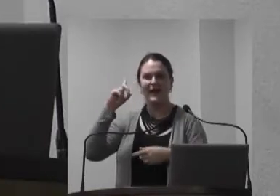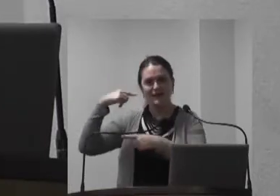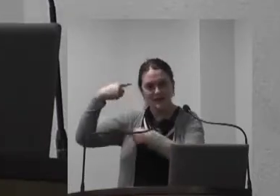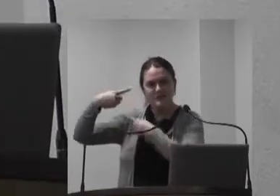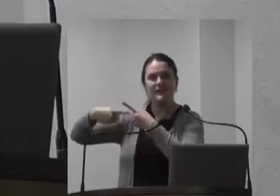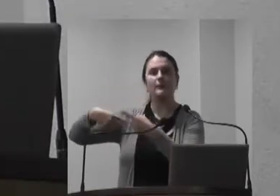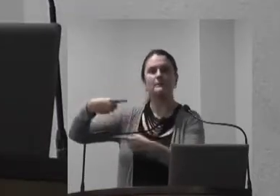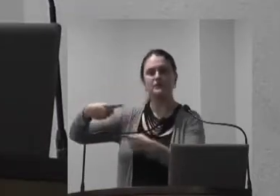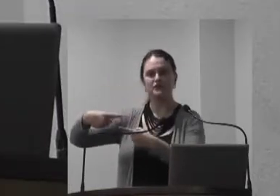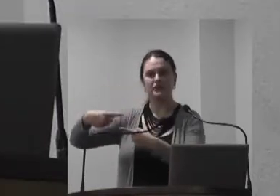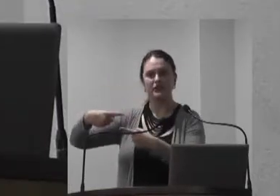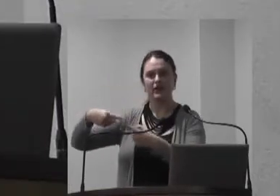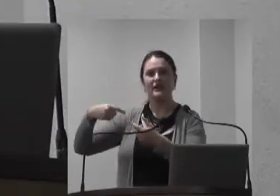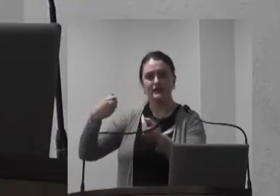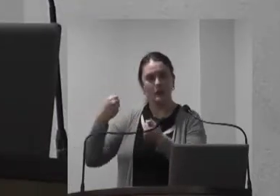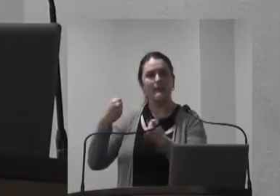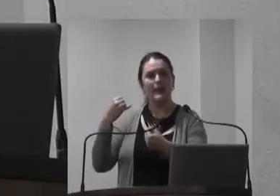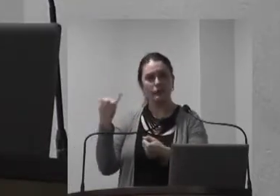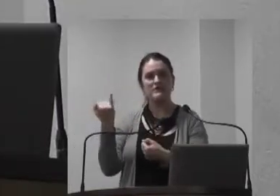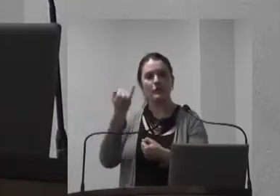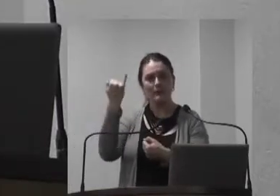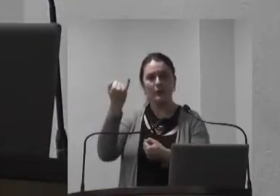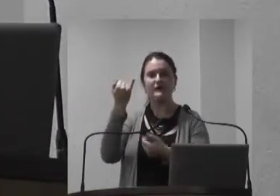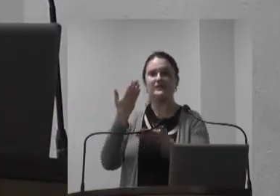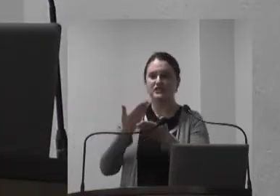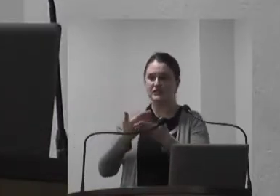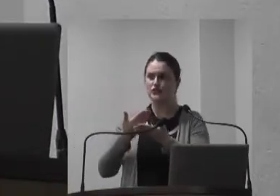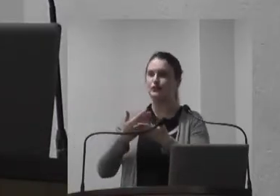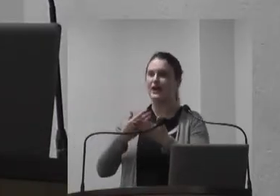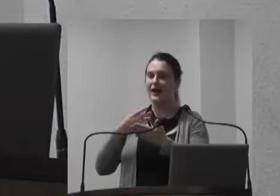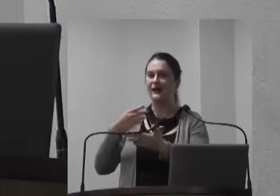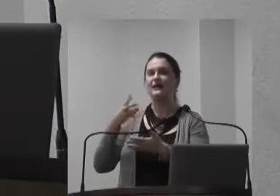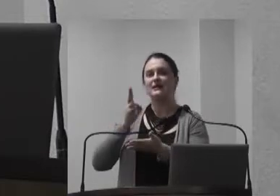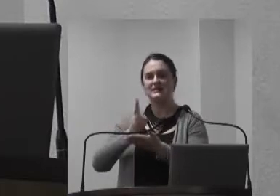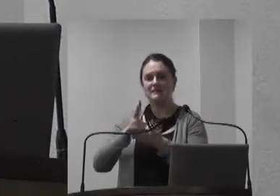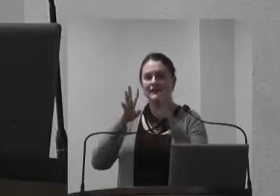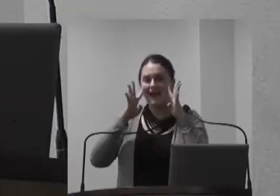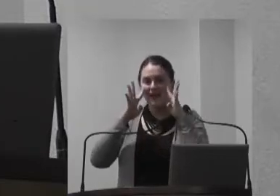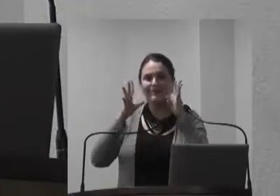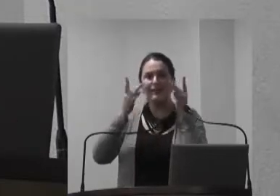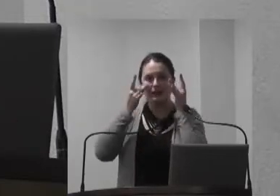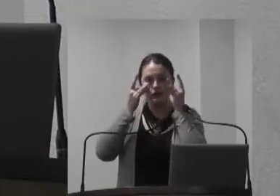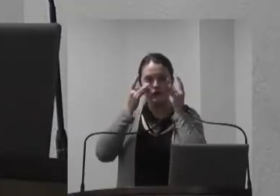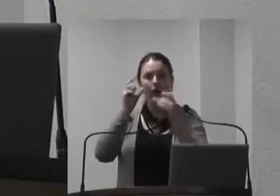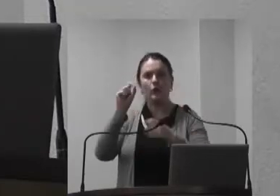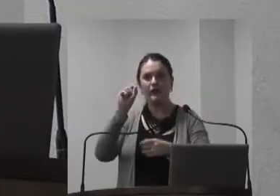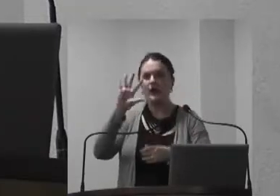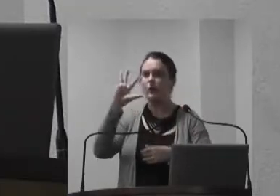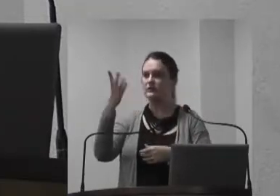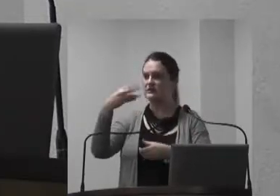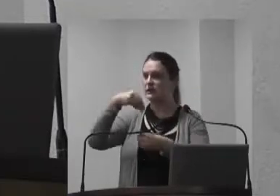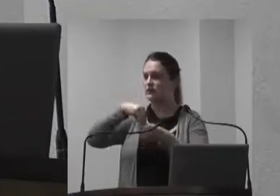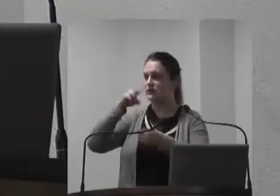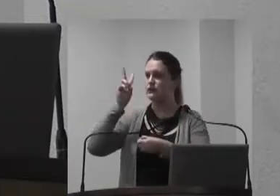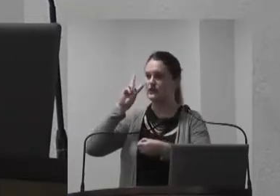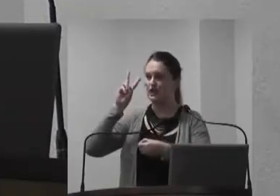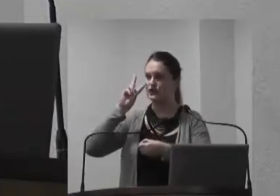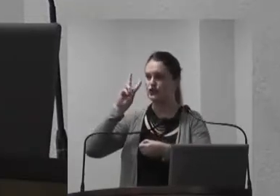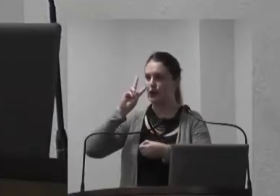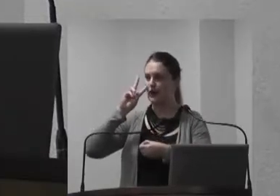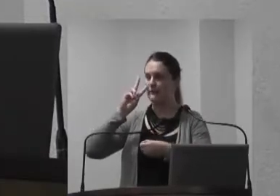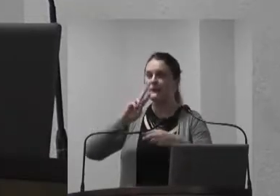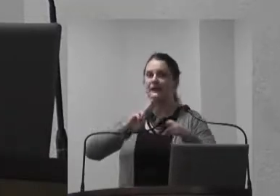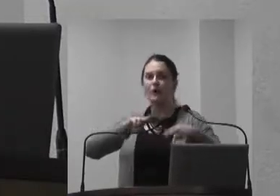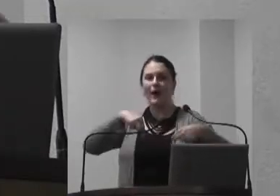história, para ela não se repetir. Então, é por isso que é importante a gente estudar e sempre estar atento ao que aconteceu dentro